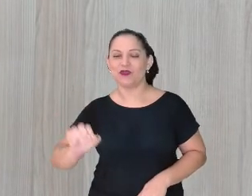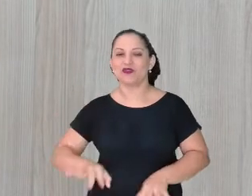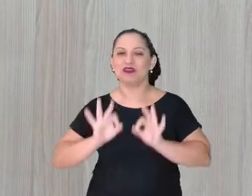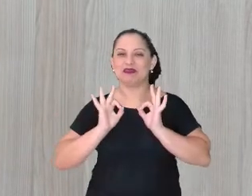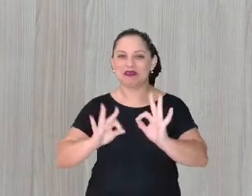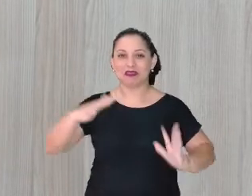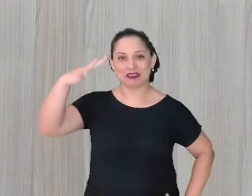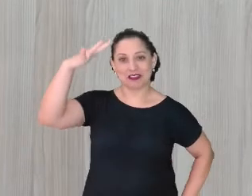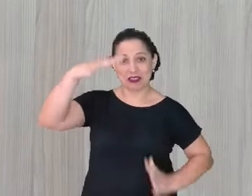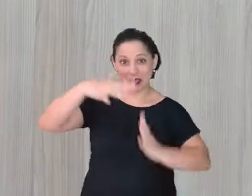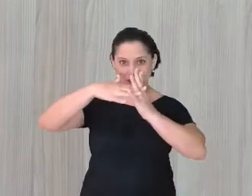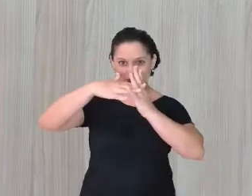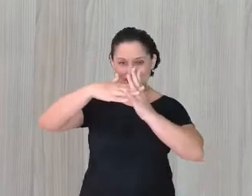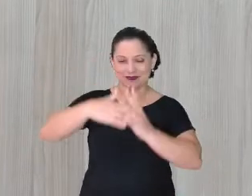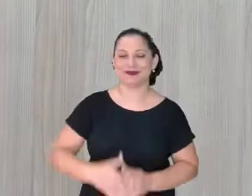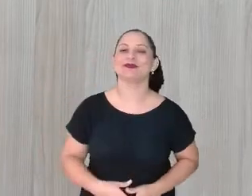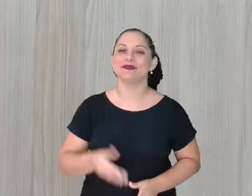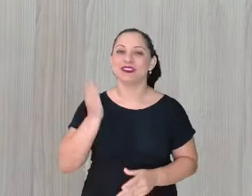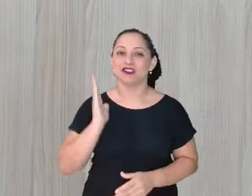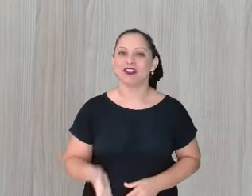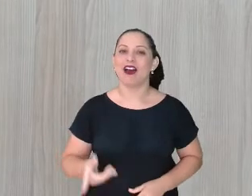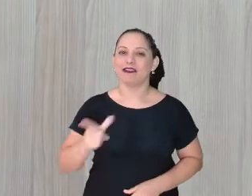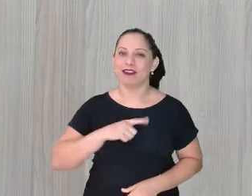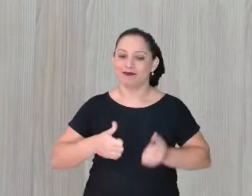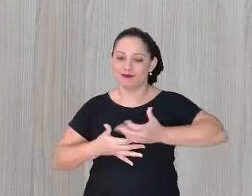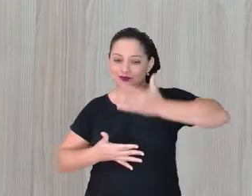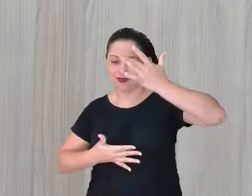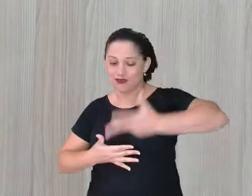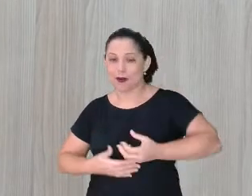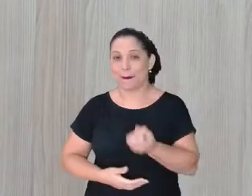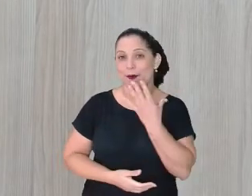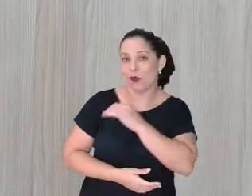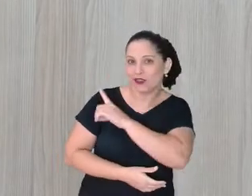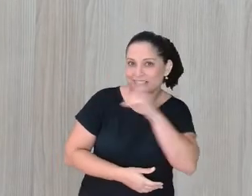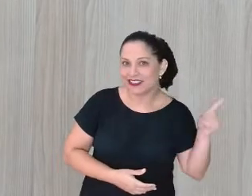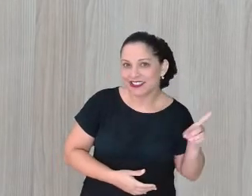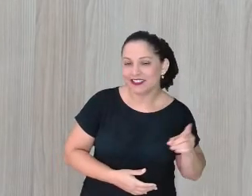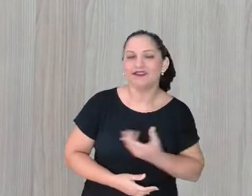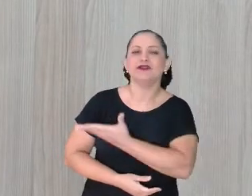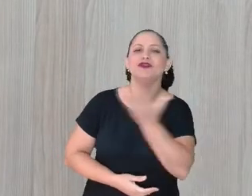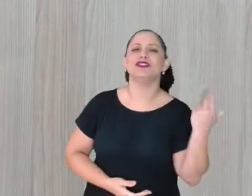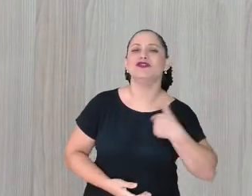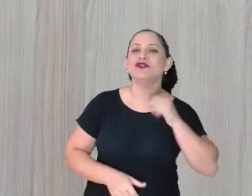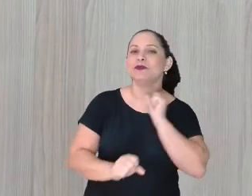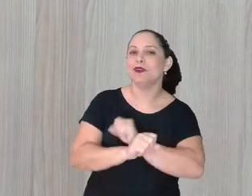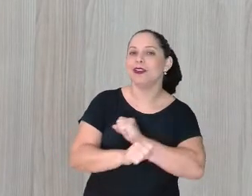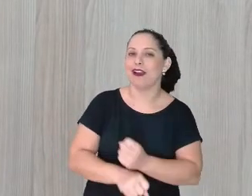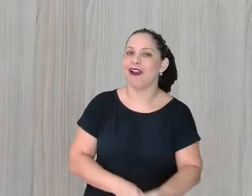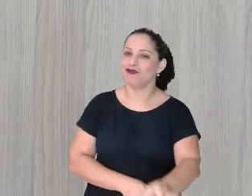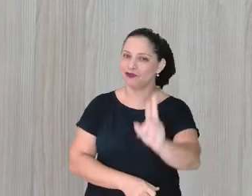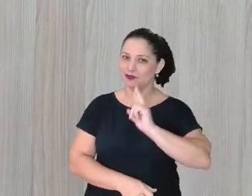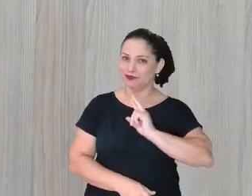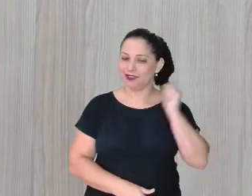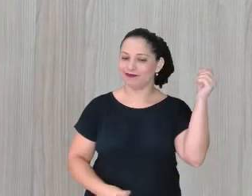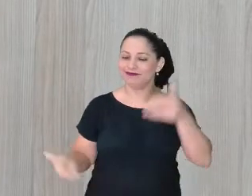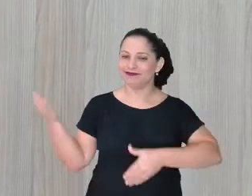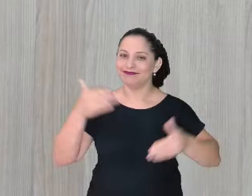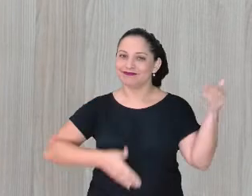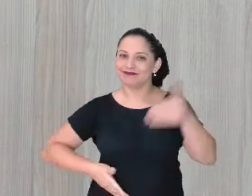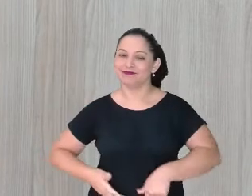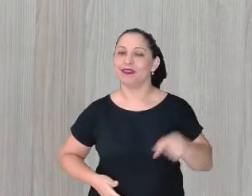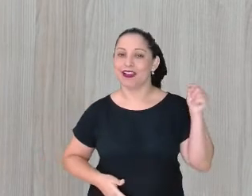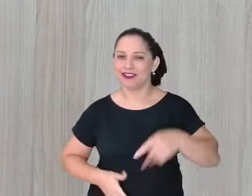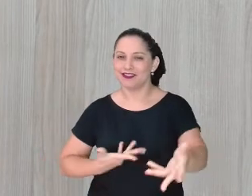top. Já dei o meu bom dia aqui. Quero ver aí vocês interagindo, participando, que é muito importante